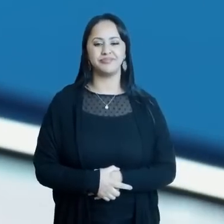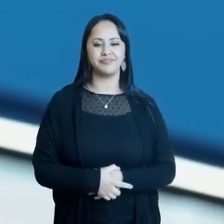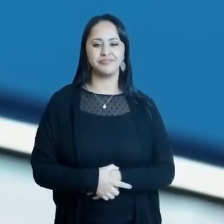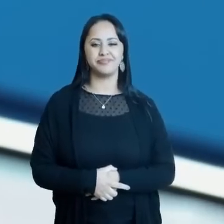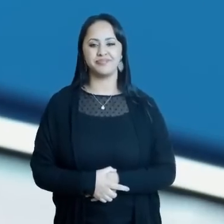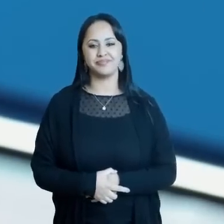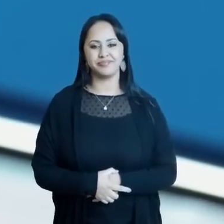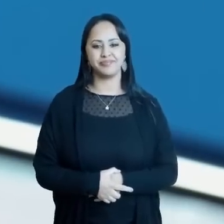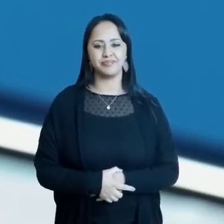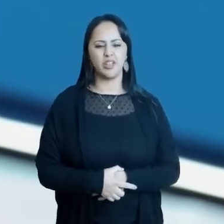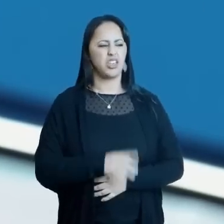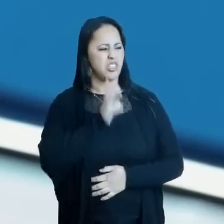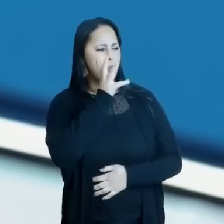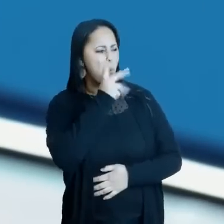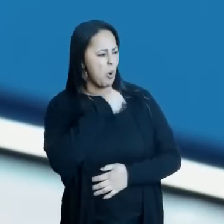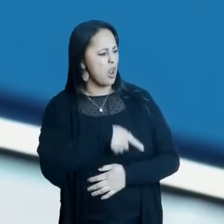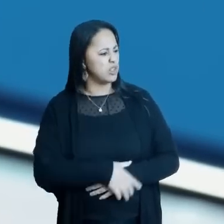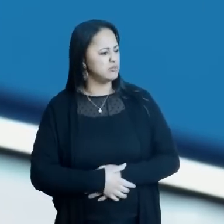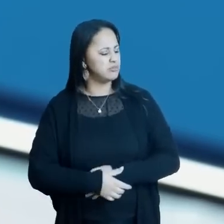Aqui demora muito a aparecer.